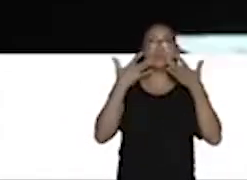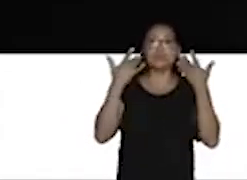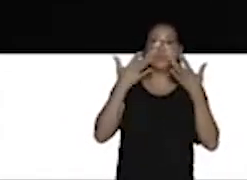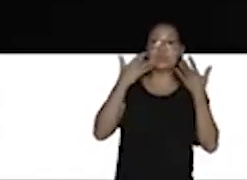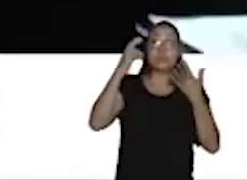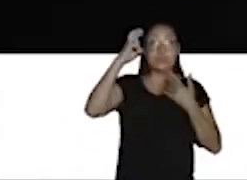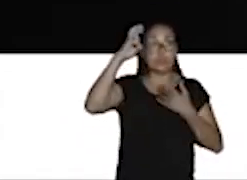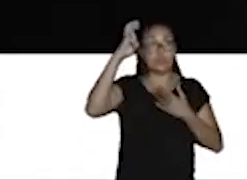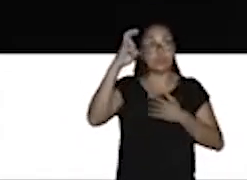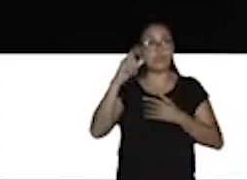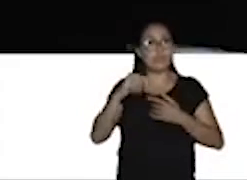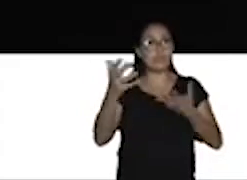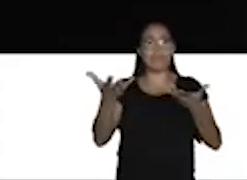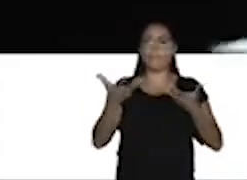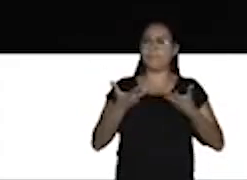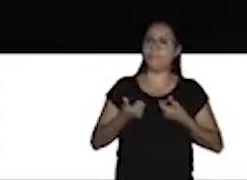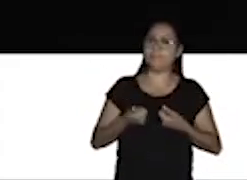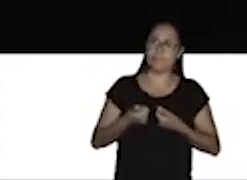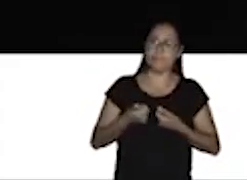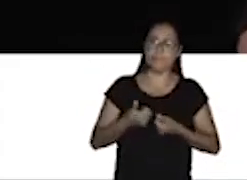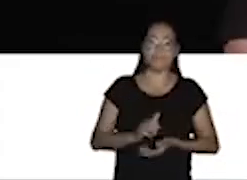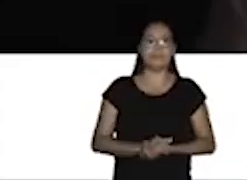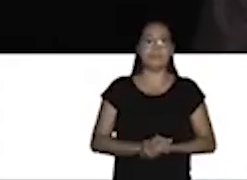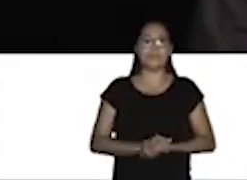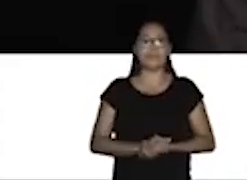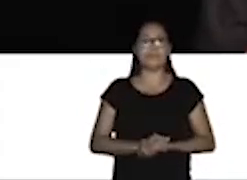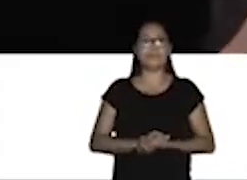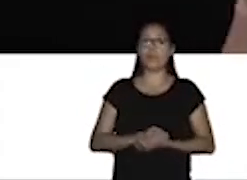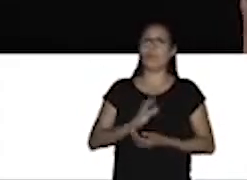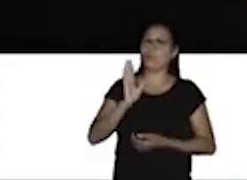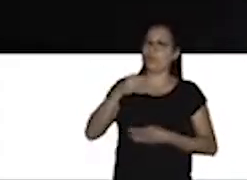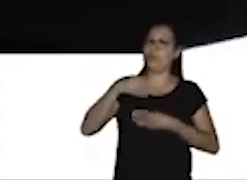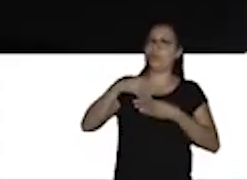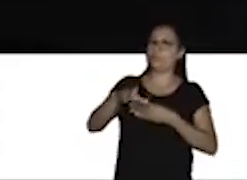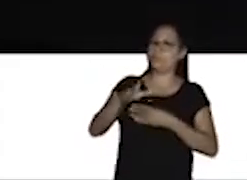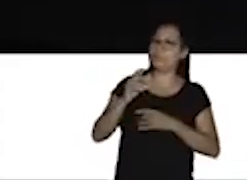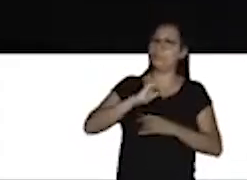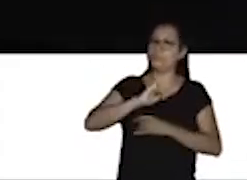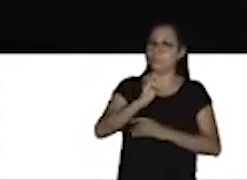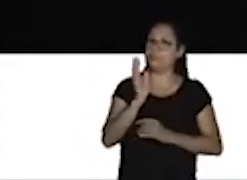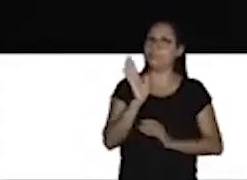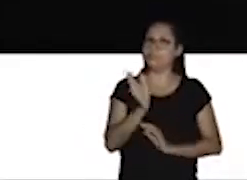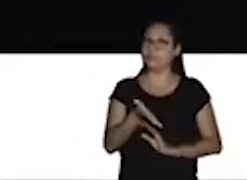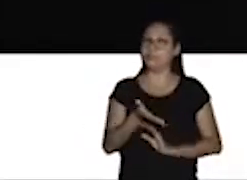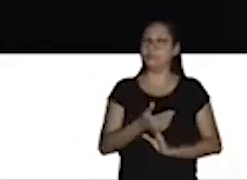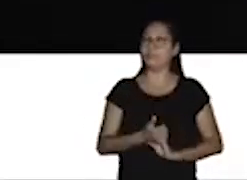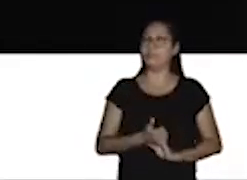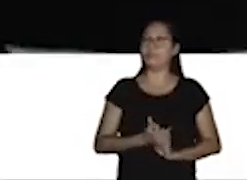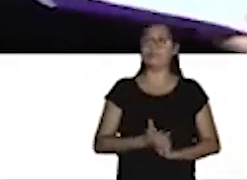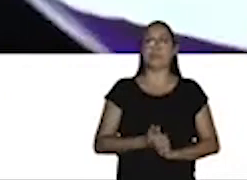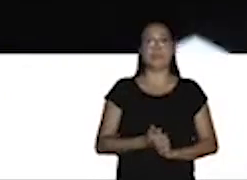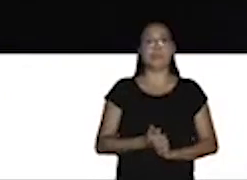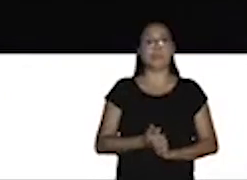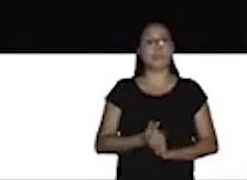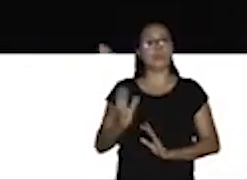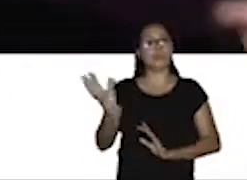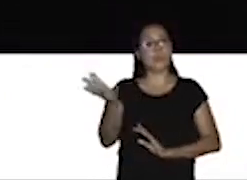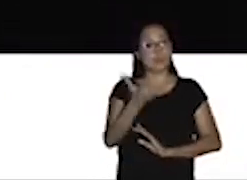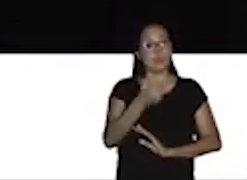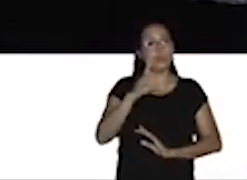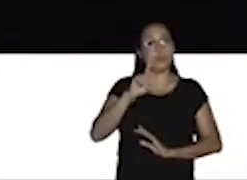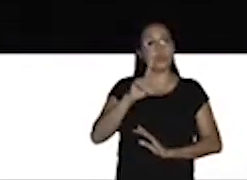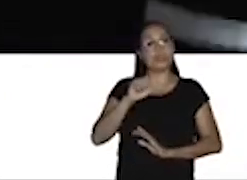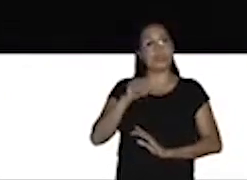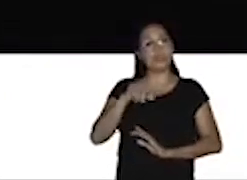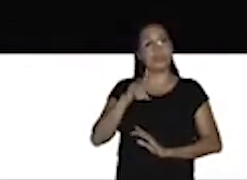humor de verdade é maravilhoso. Recado dado, né? Recado dado, né, Mira? Pacheco, Jandara, Carlinhos,